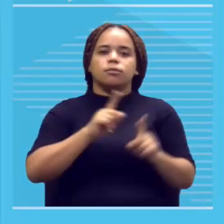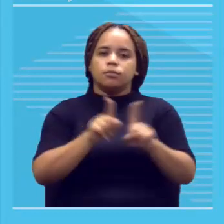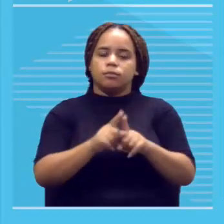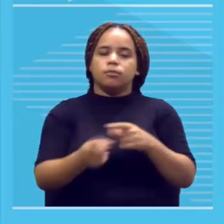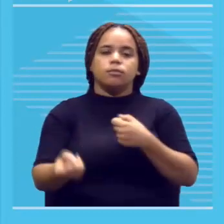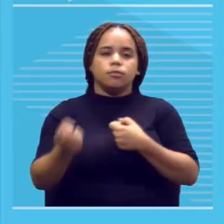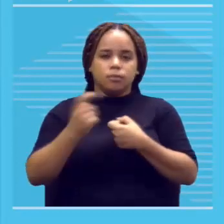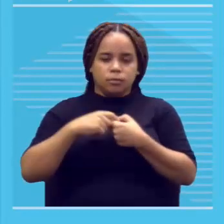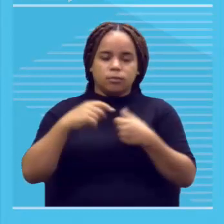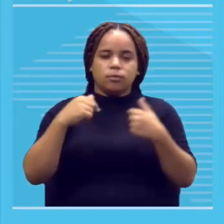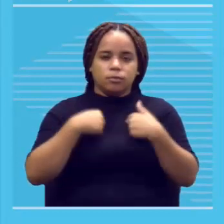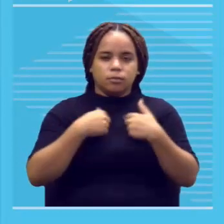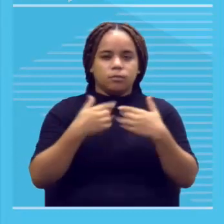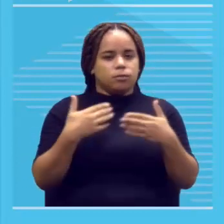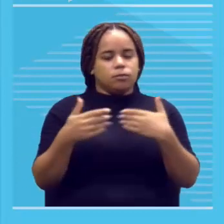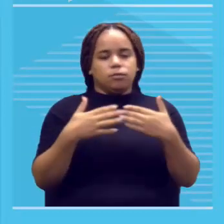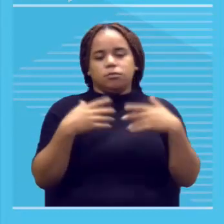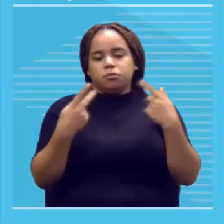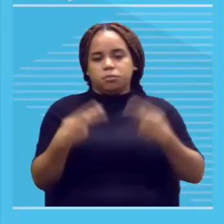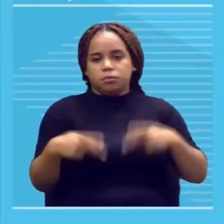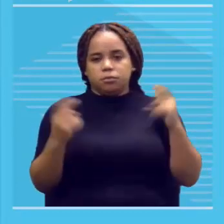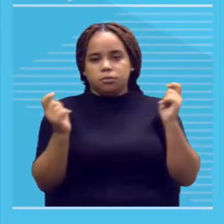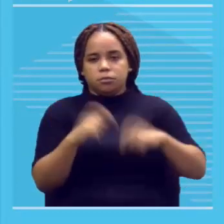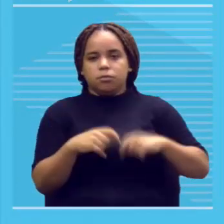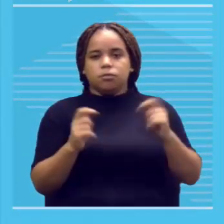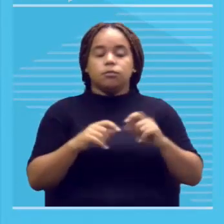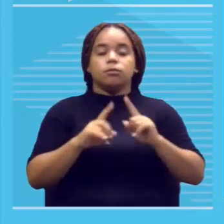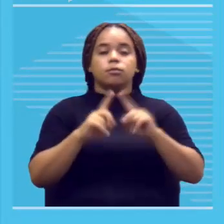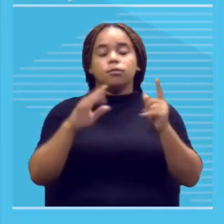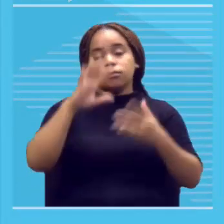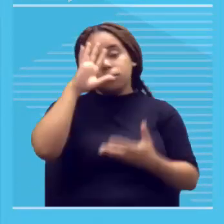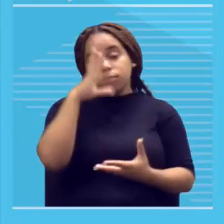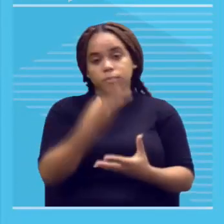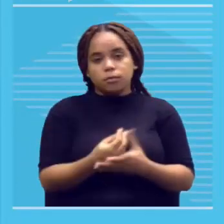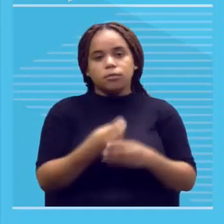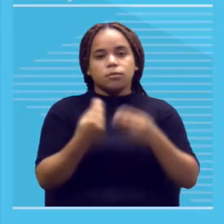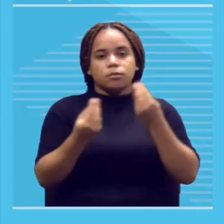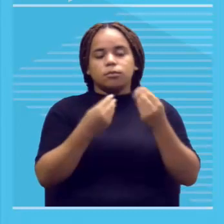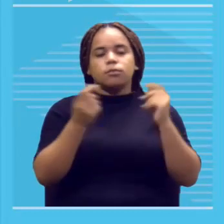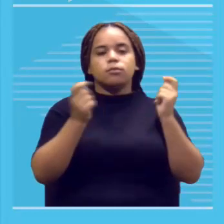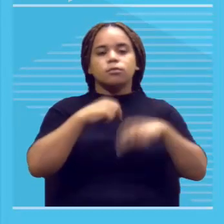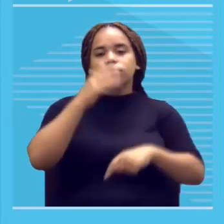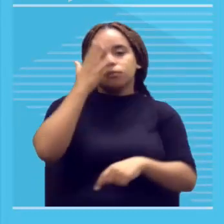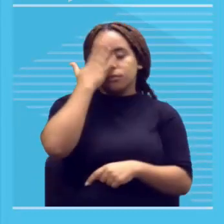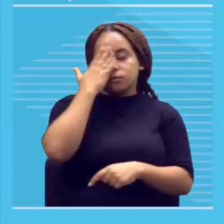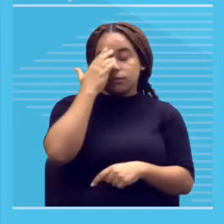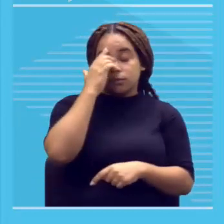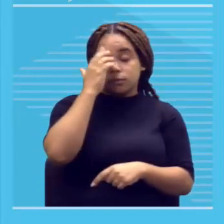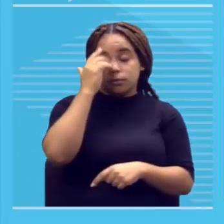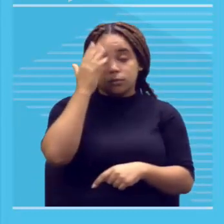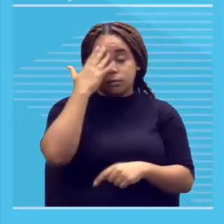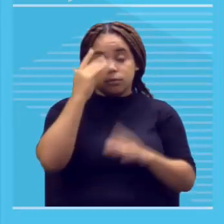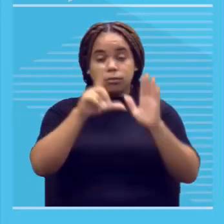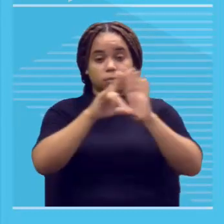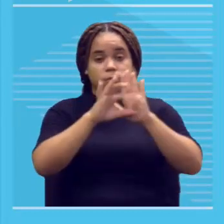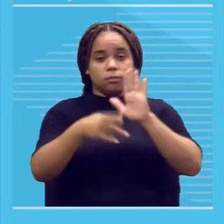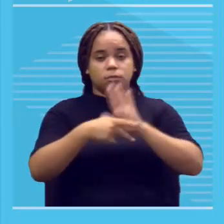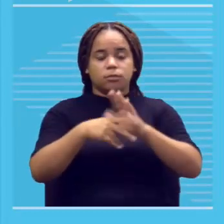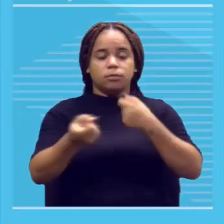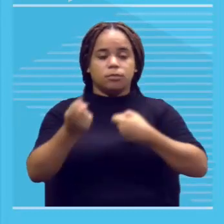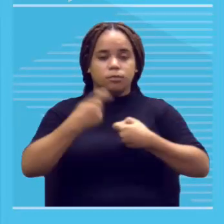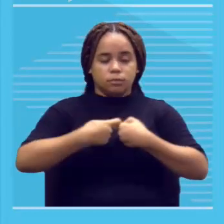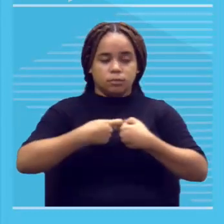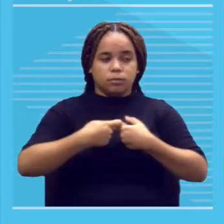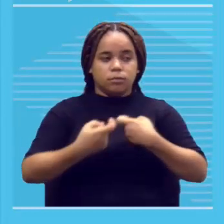para mim de uma forma ou de outra no espiritismo como é entendida a lei do retorno a lei do